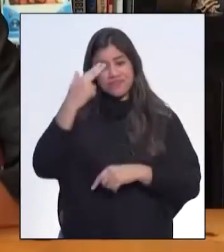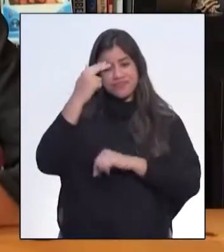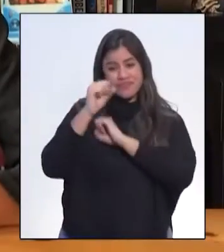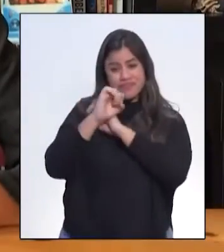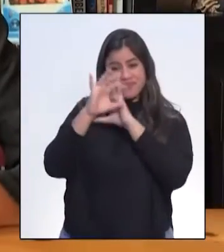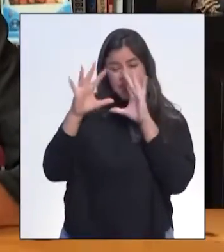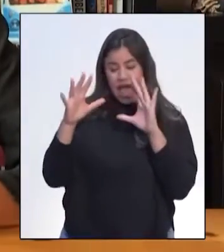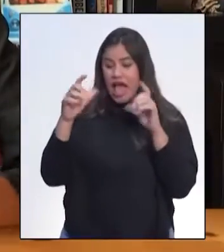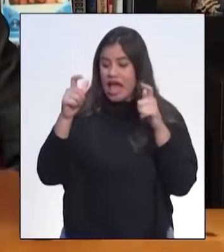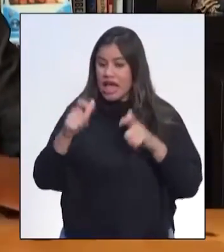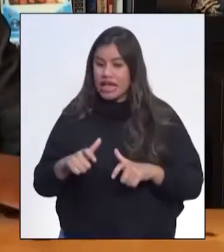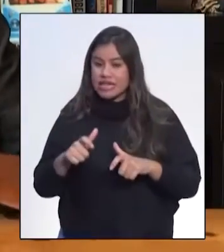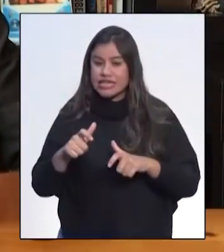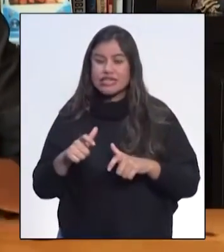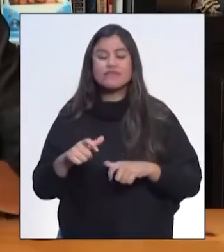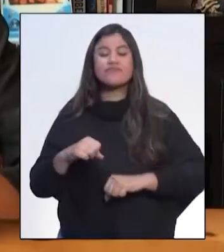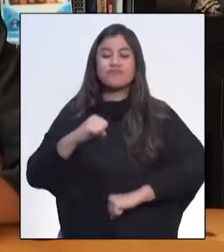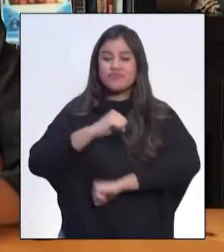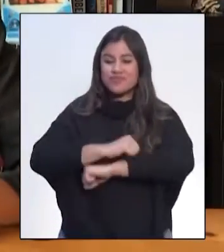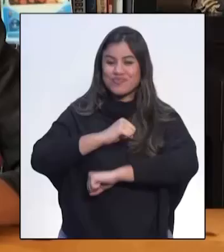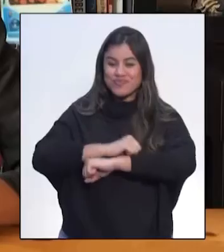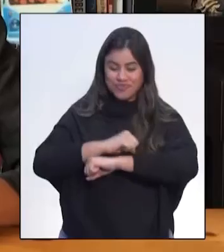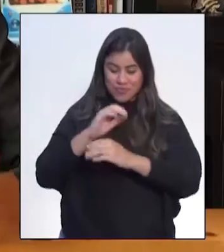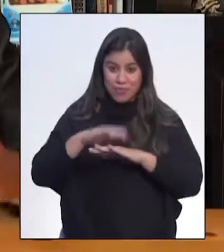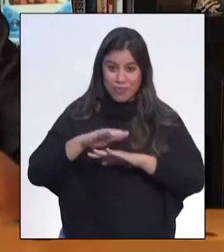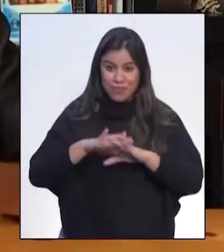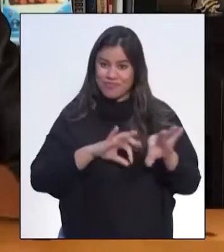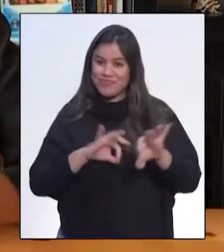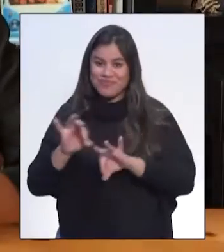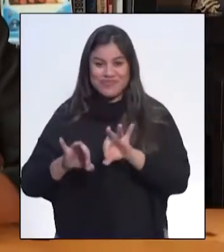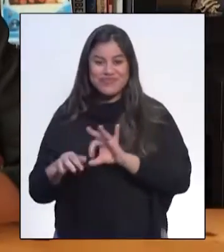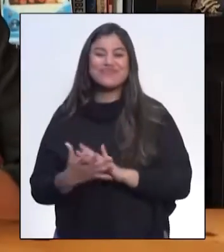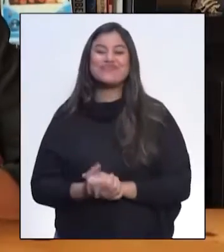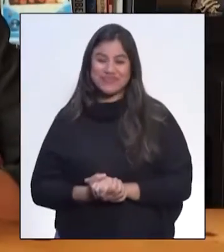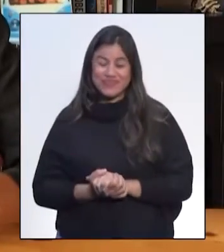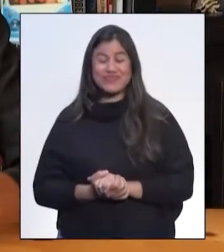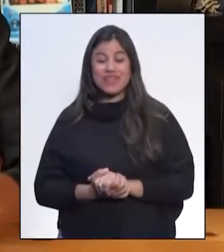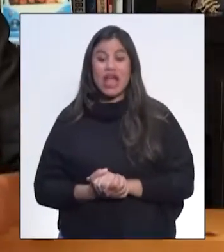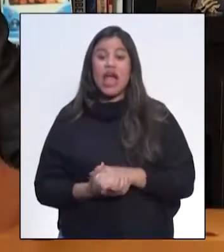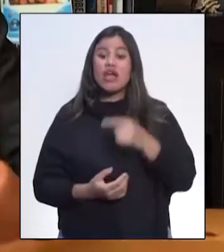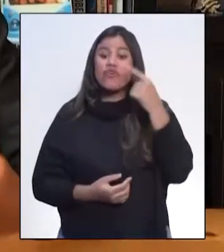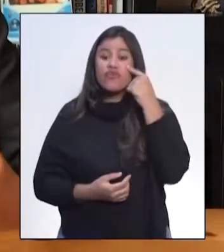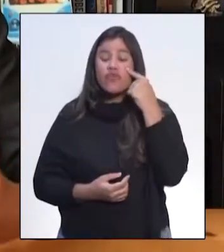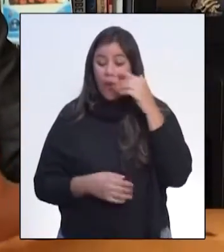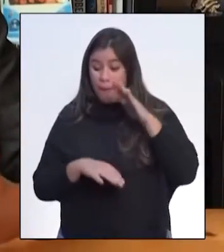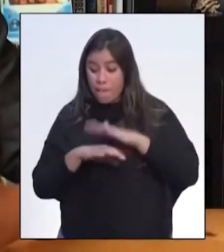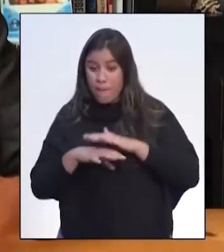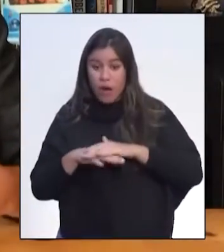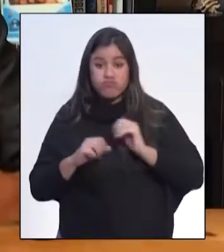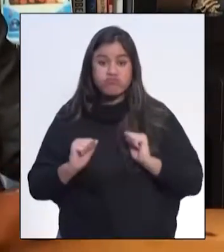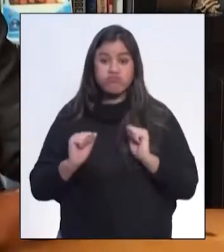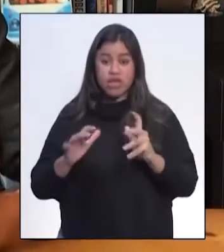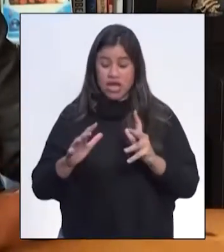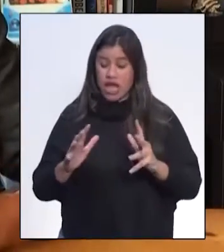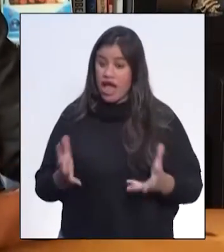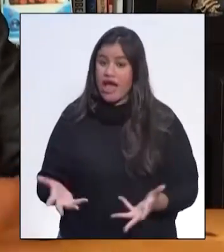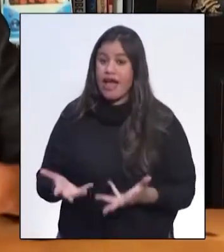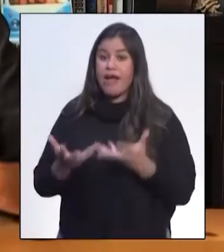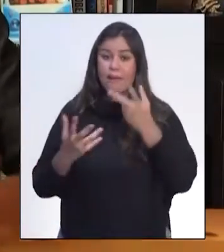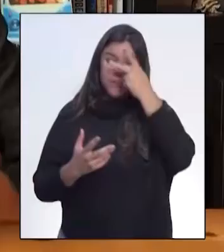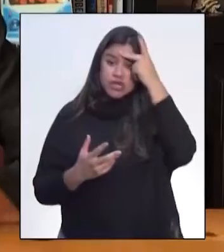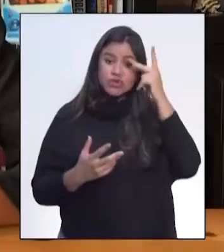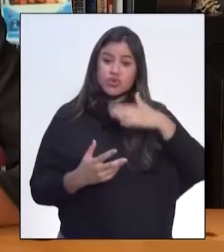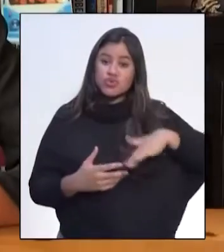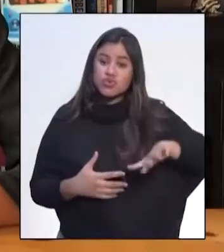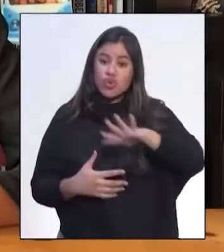cidade que gostaríamos de ter e hackeamos a nossa janela. Nós também conhecemos iniciativas que procuram sensibilizar outras pessoas para